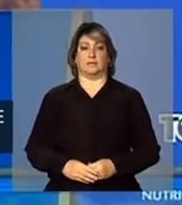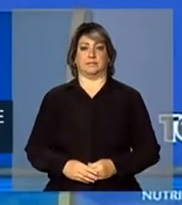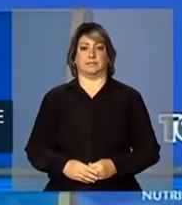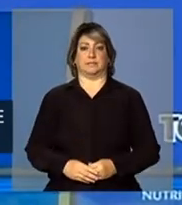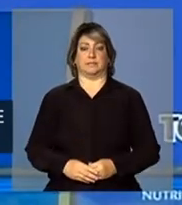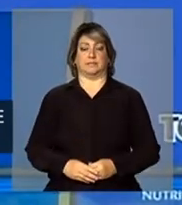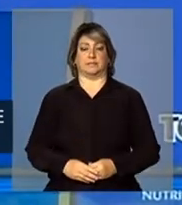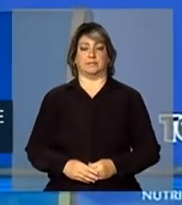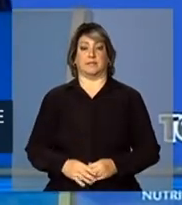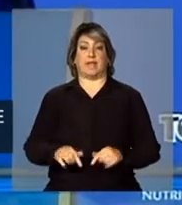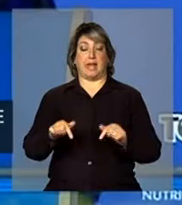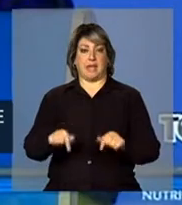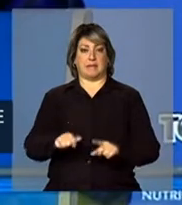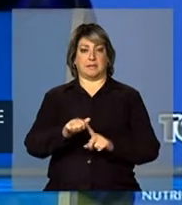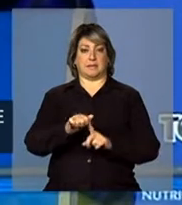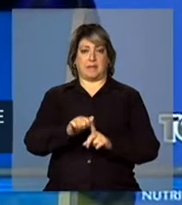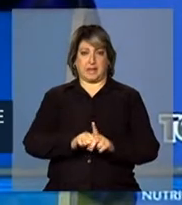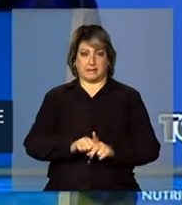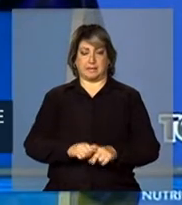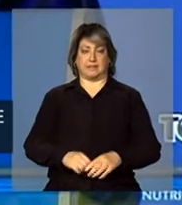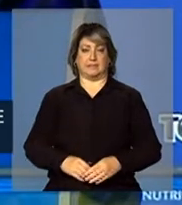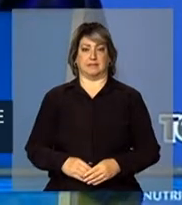Nesse mês, então,